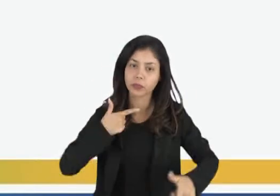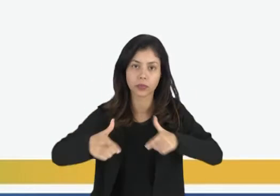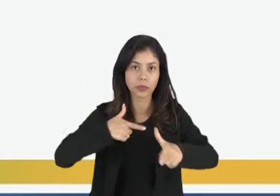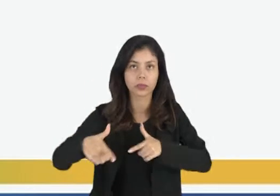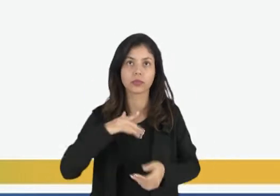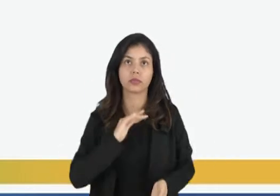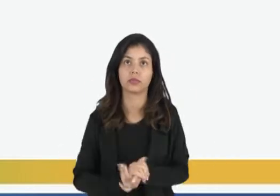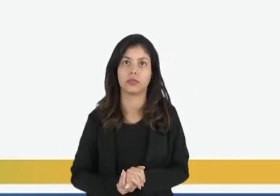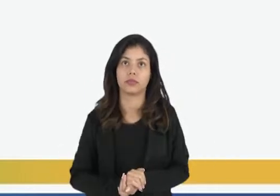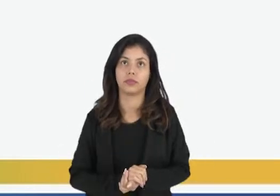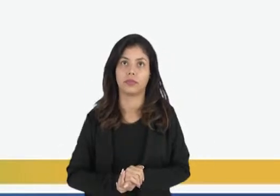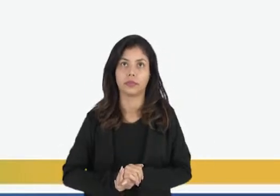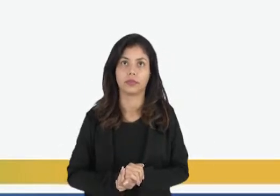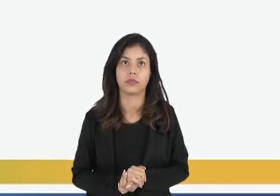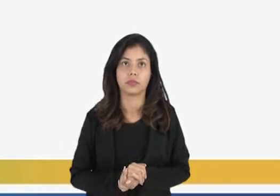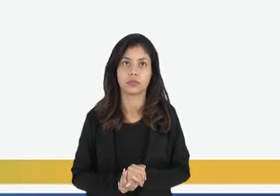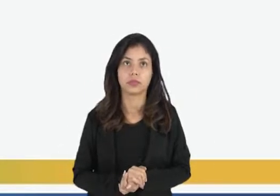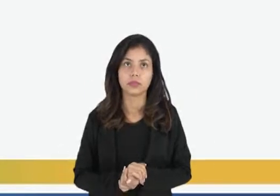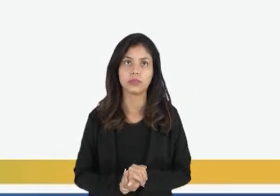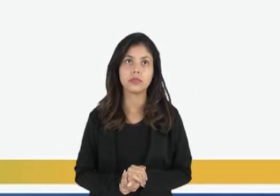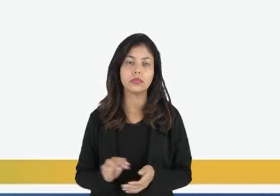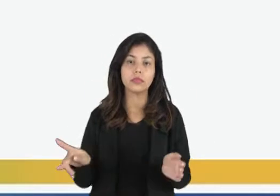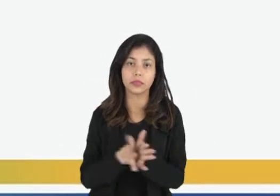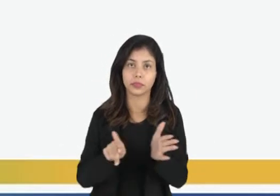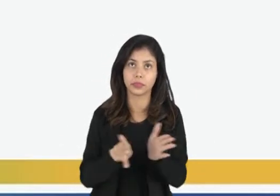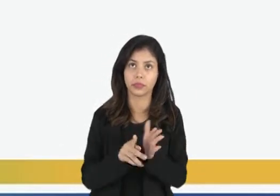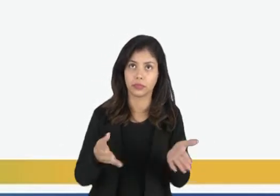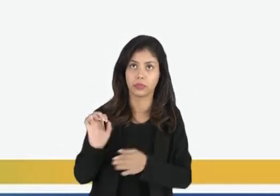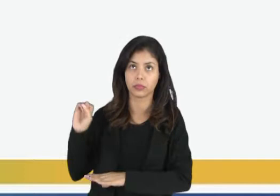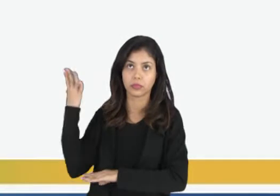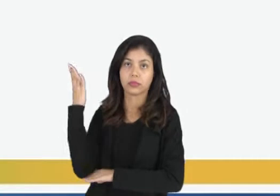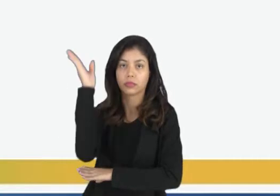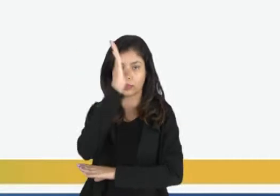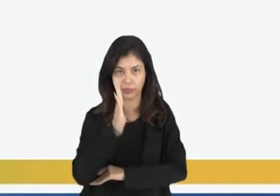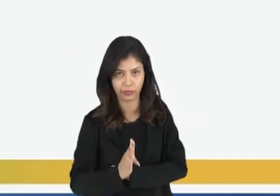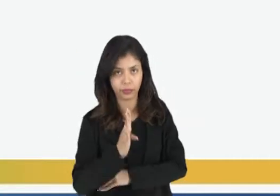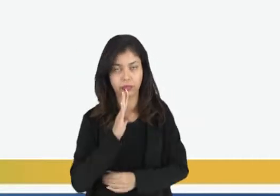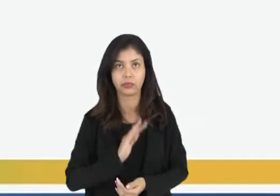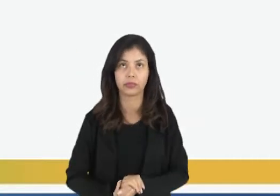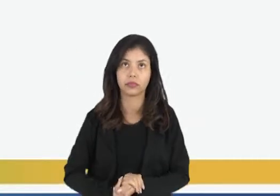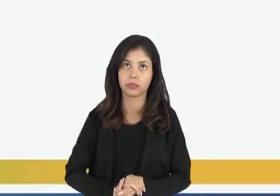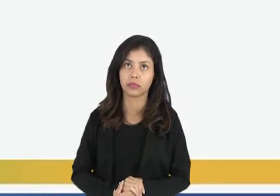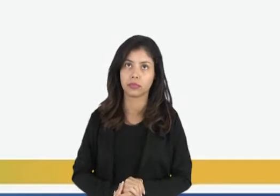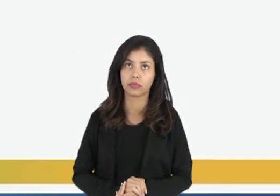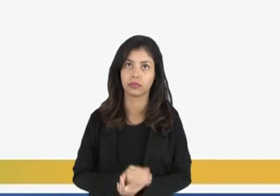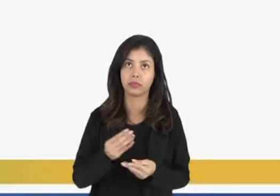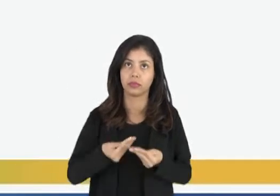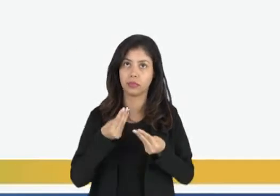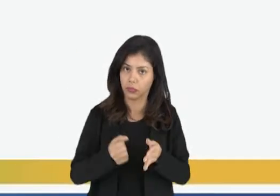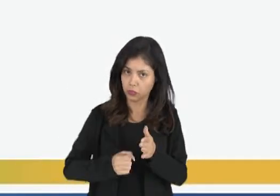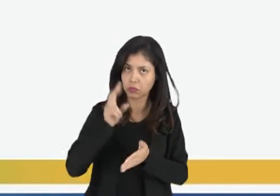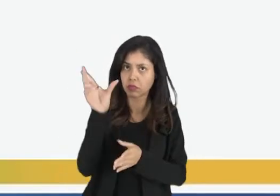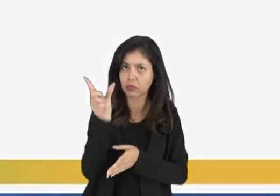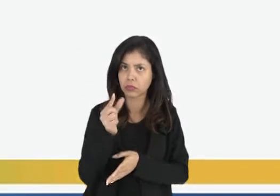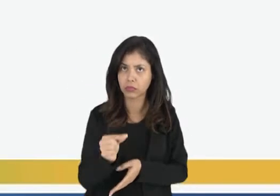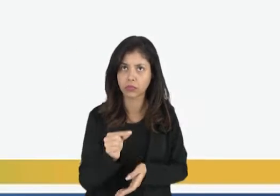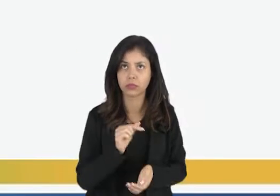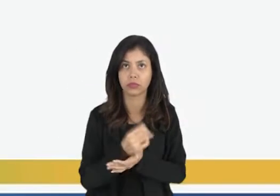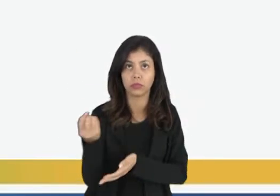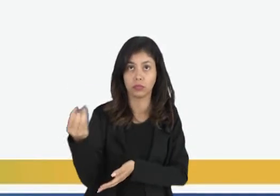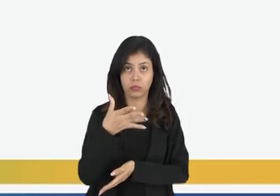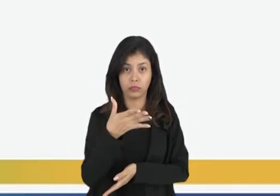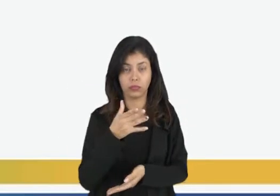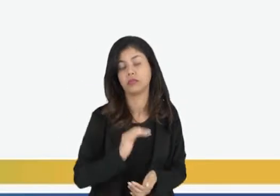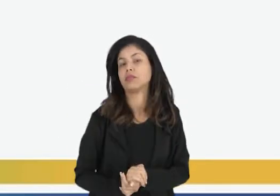trabalho, o mundo do trabalho, em específico no caso do Brasil. Emprega-se menos e